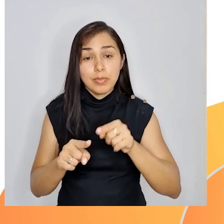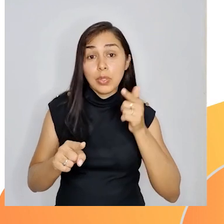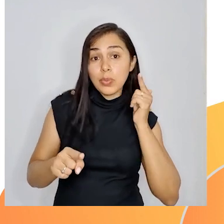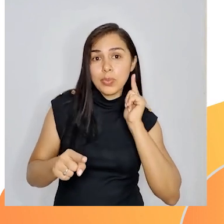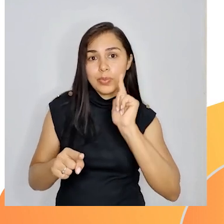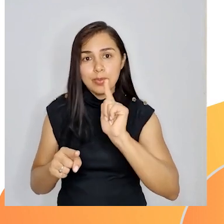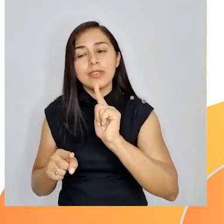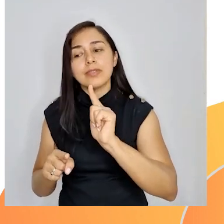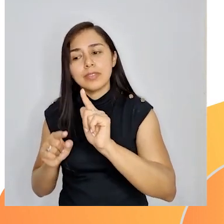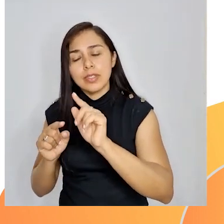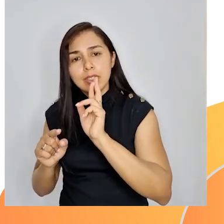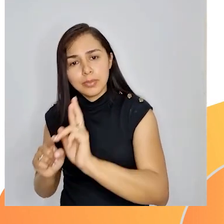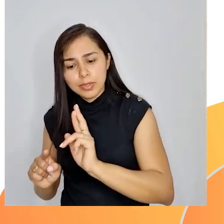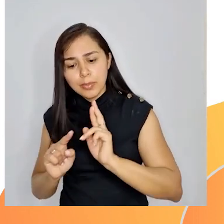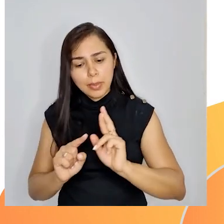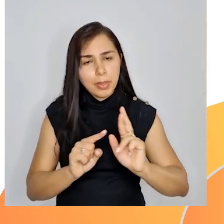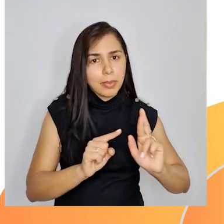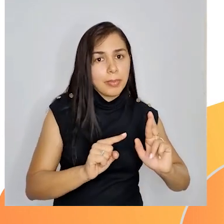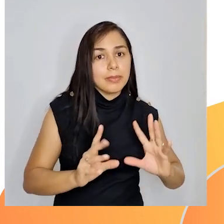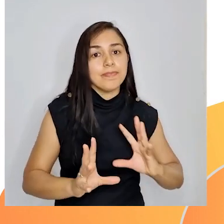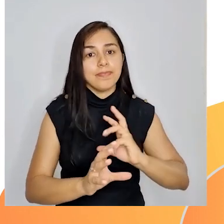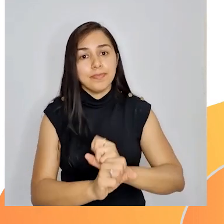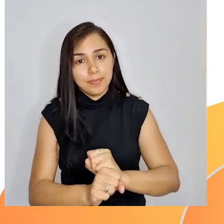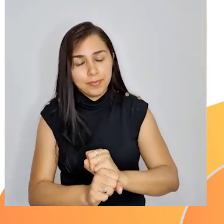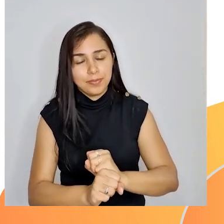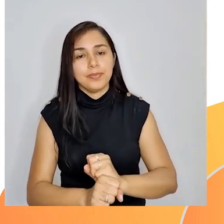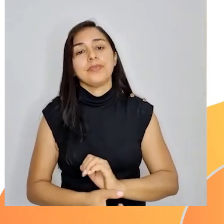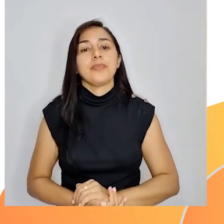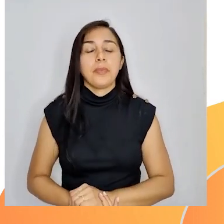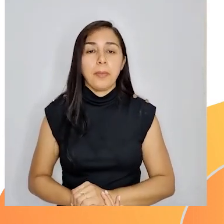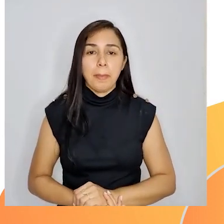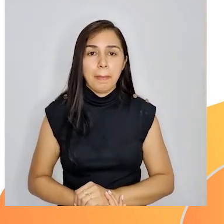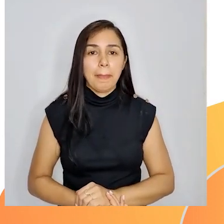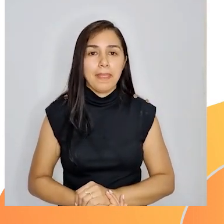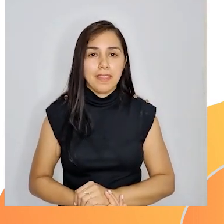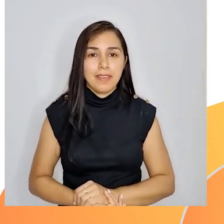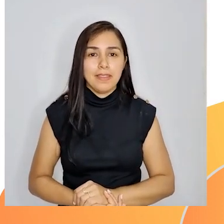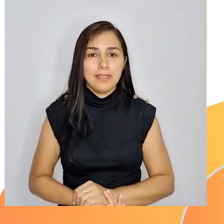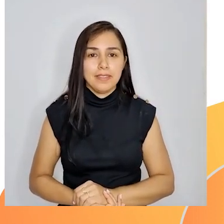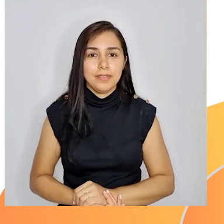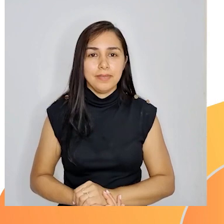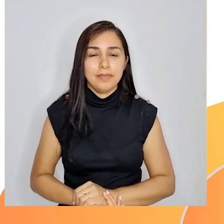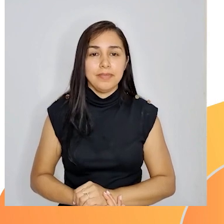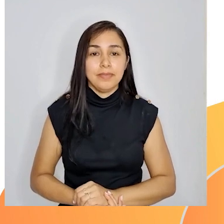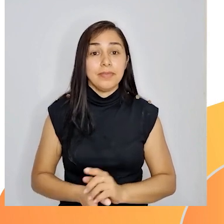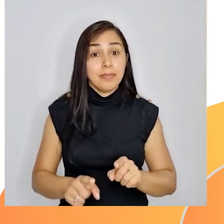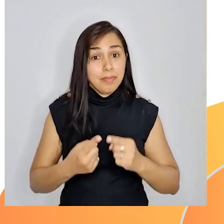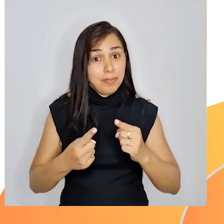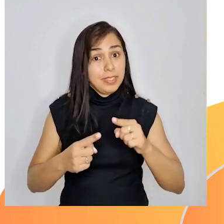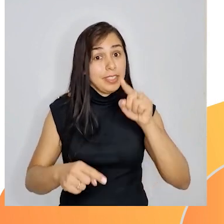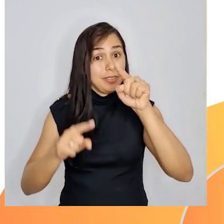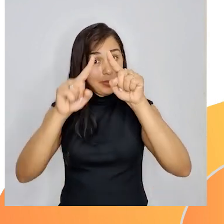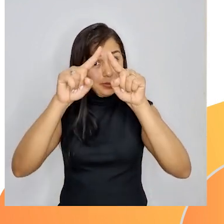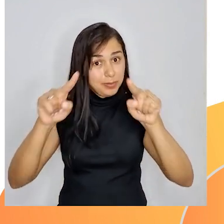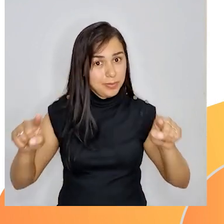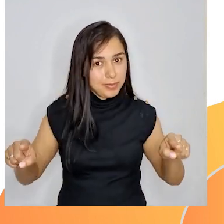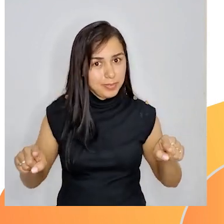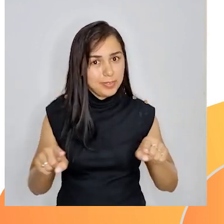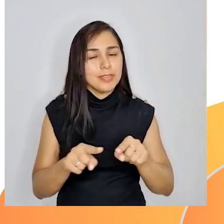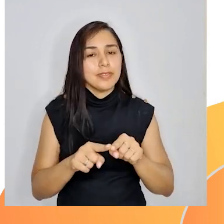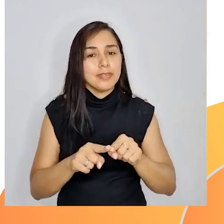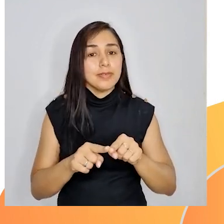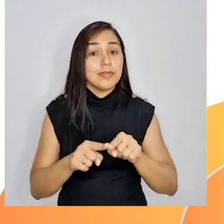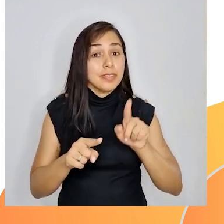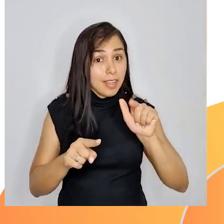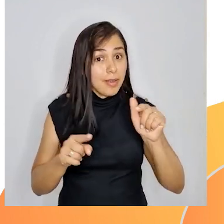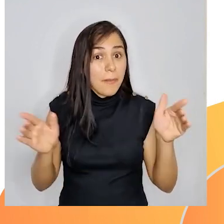menores né e fazer também a resolução mas como aqui a malha pequena e essa ideia